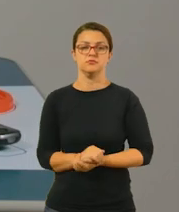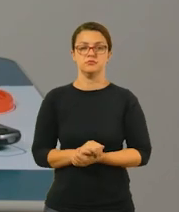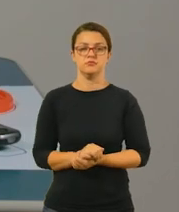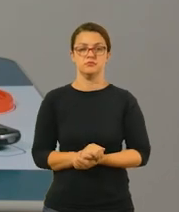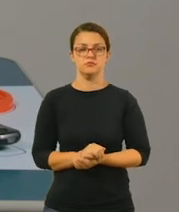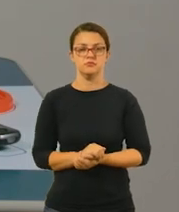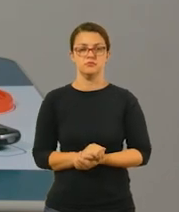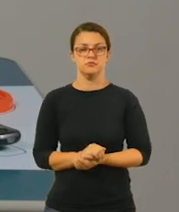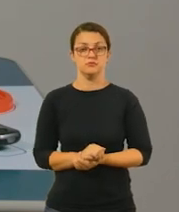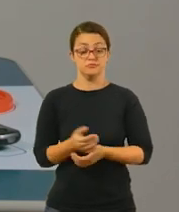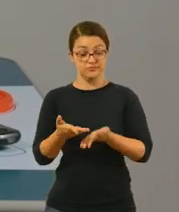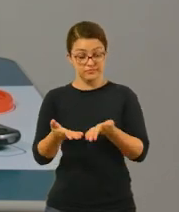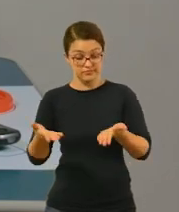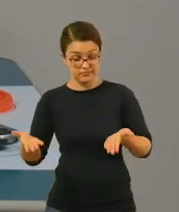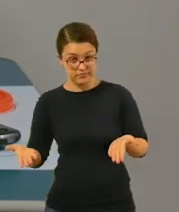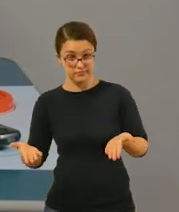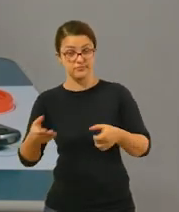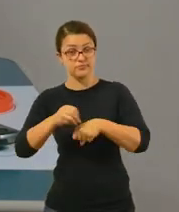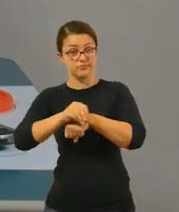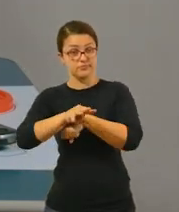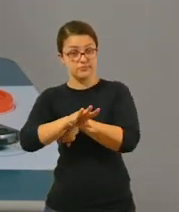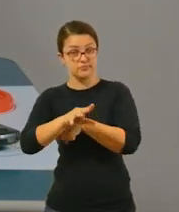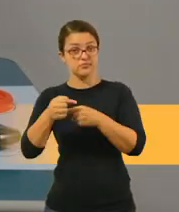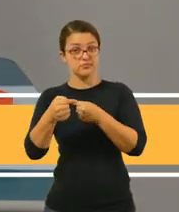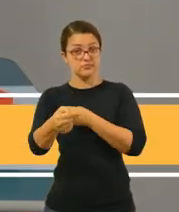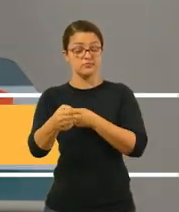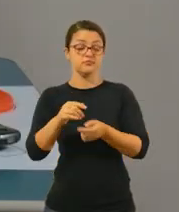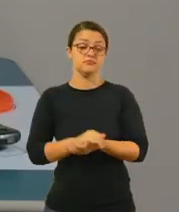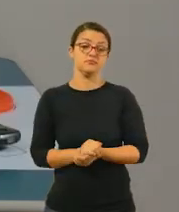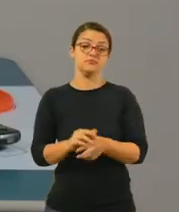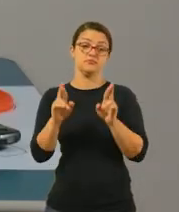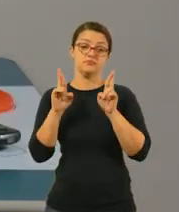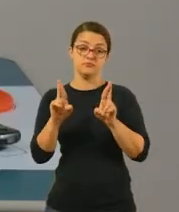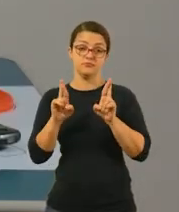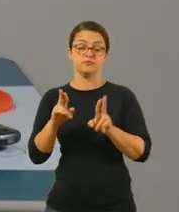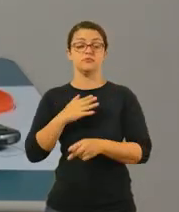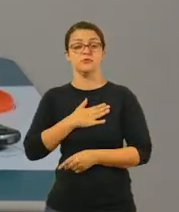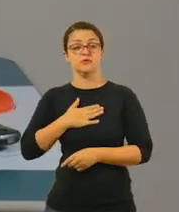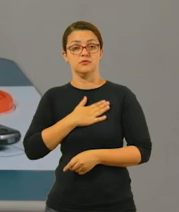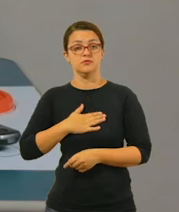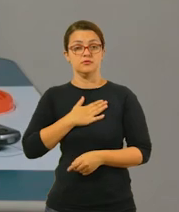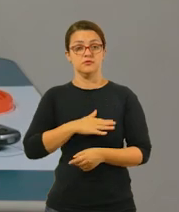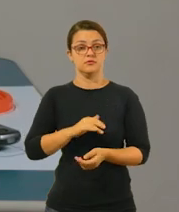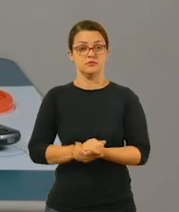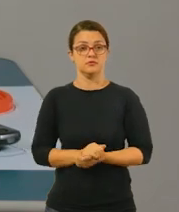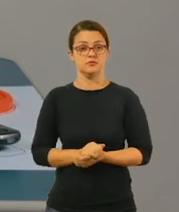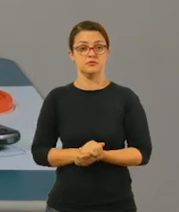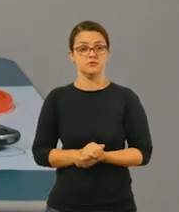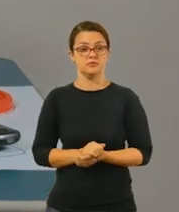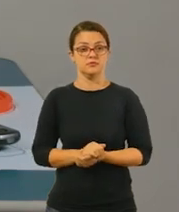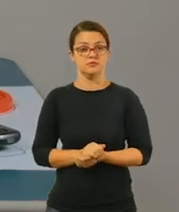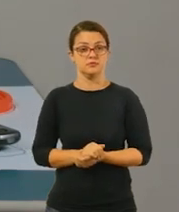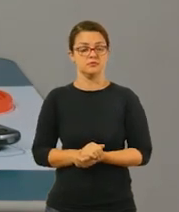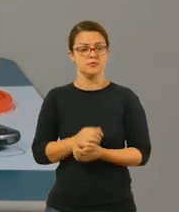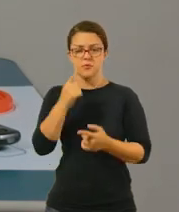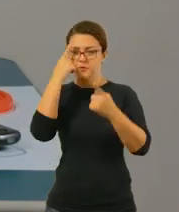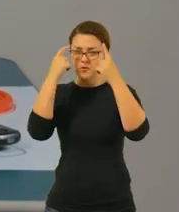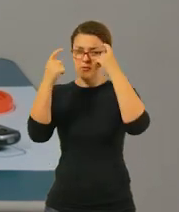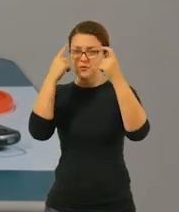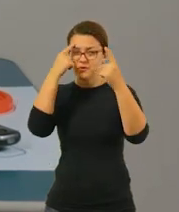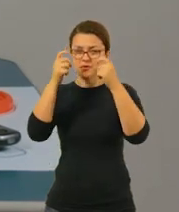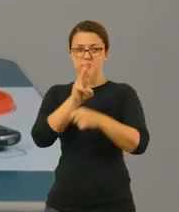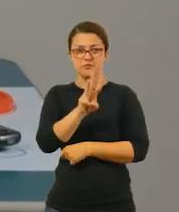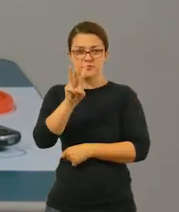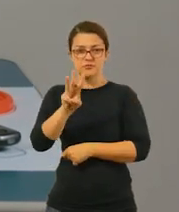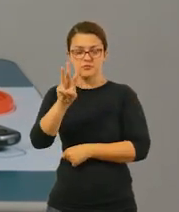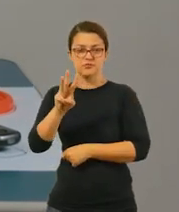vocês. Essas foram as sugestões para a semana. Espero que vocês tenham gostado. Para ter acesso a mais ideias,